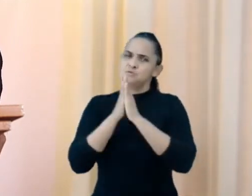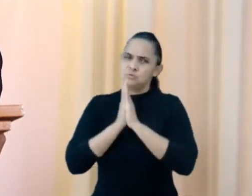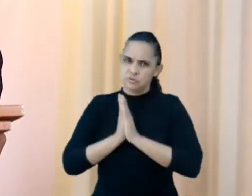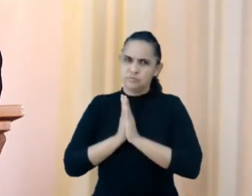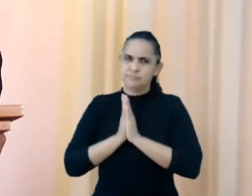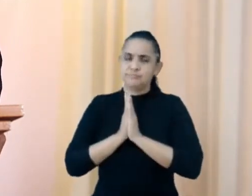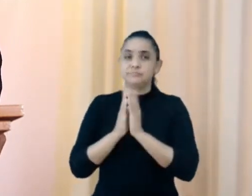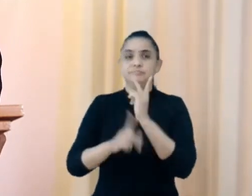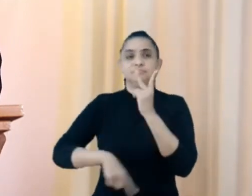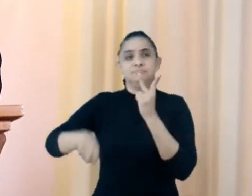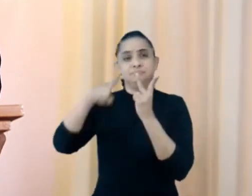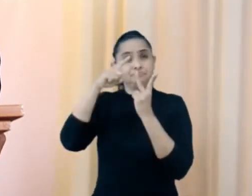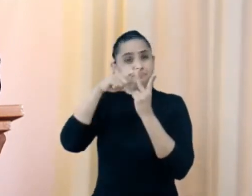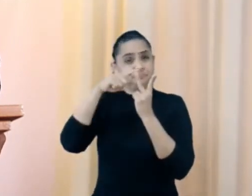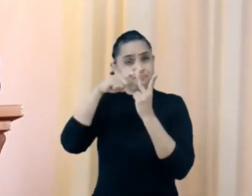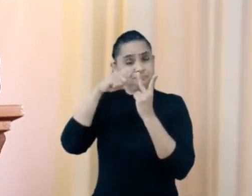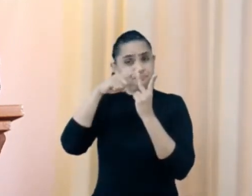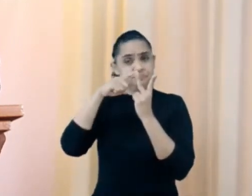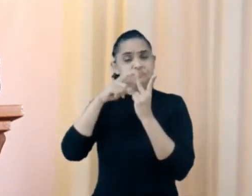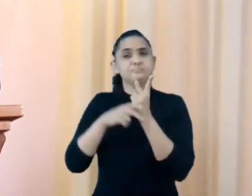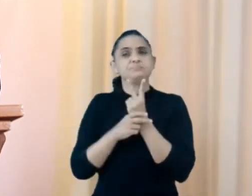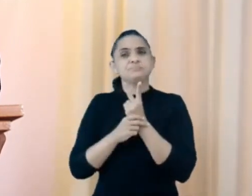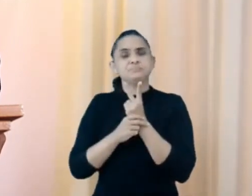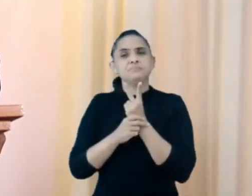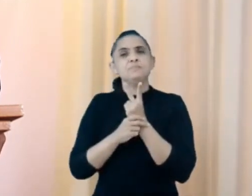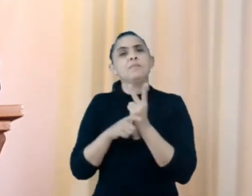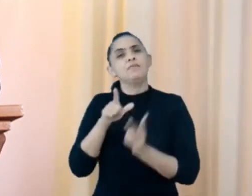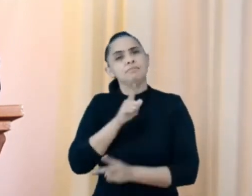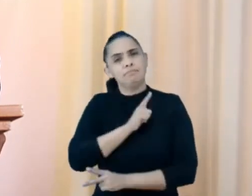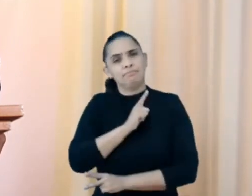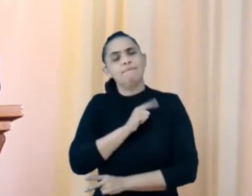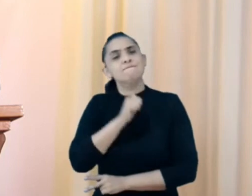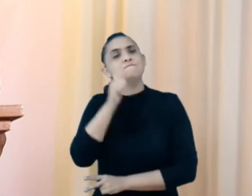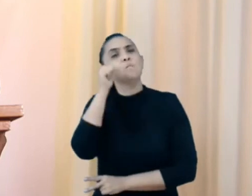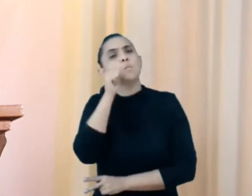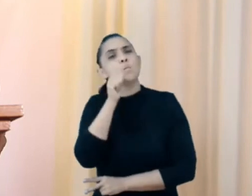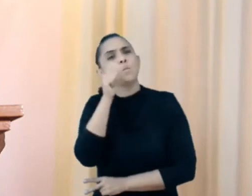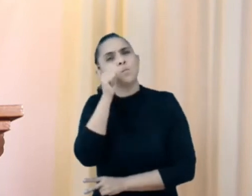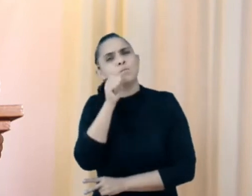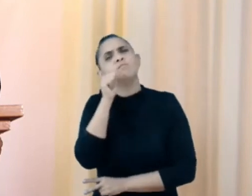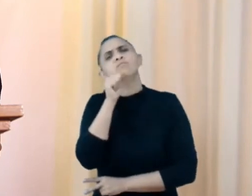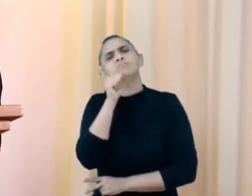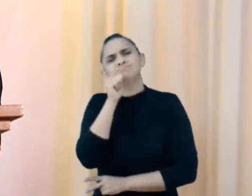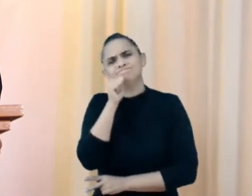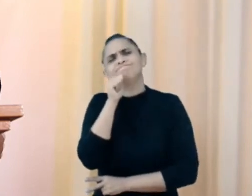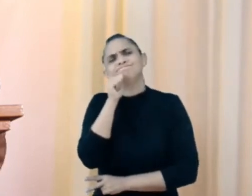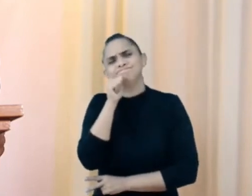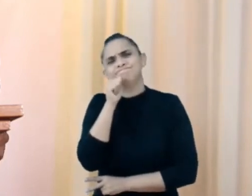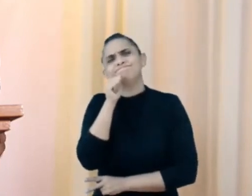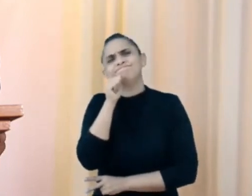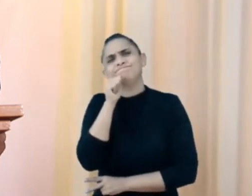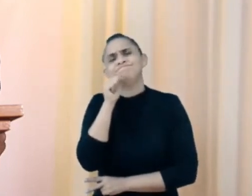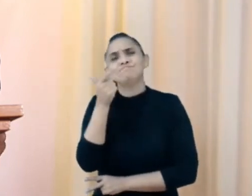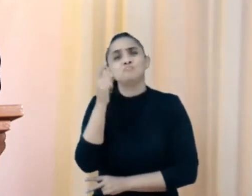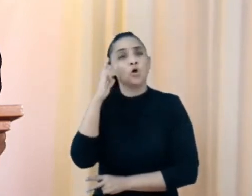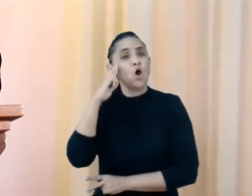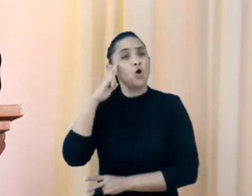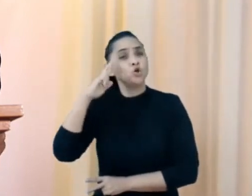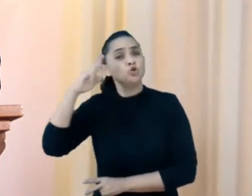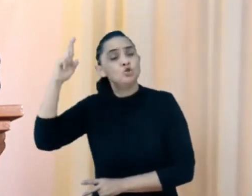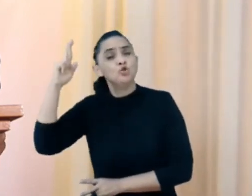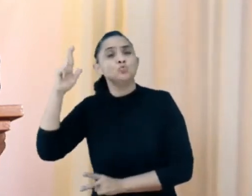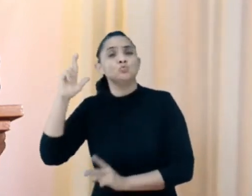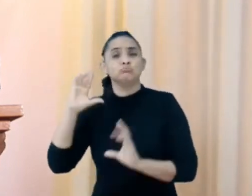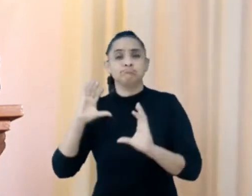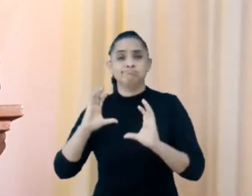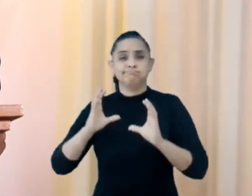oração é com relação a uma irmã também muito querida, é a diretora do Departamento Social